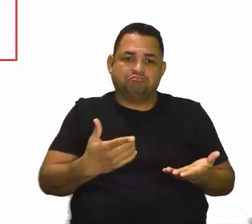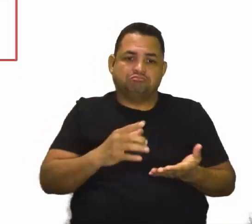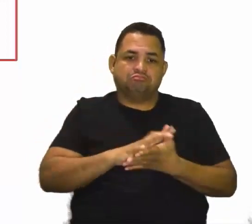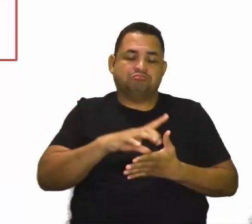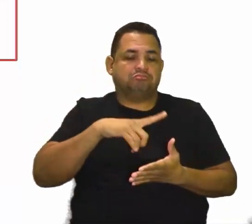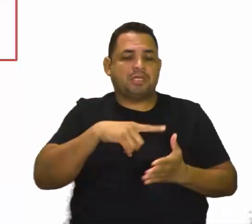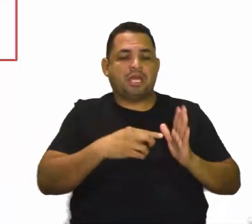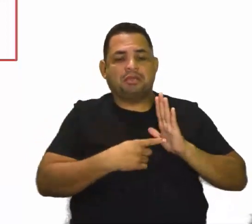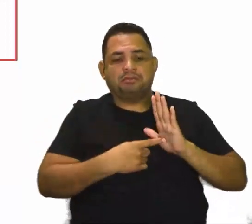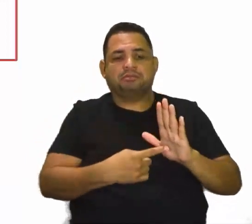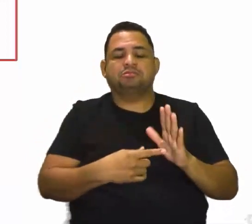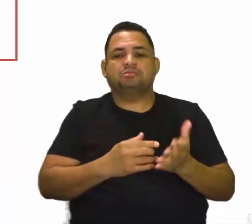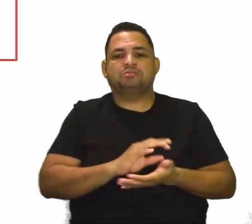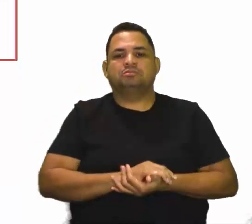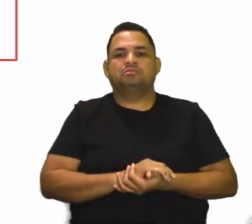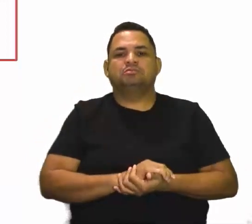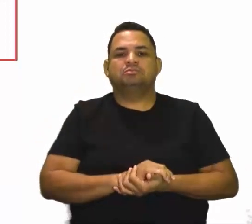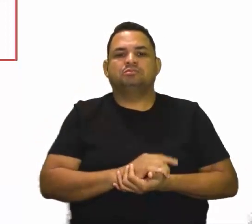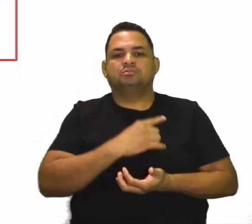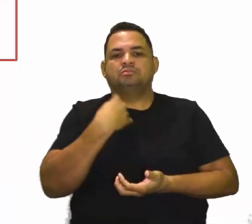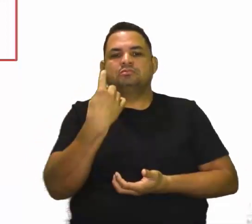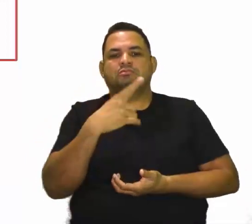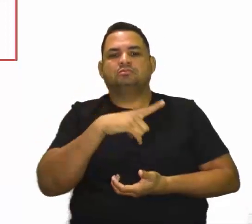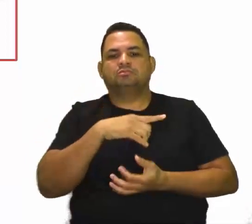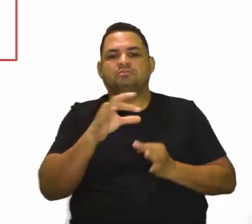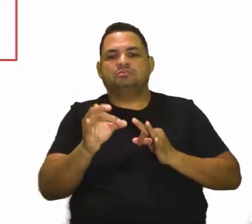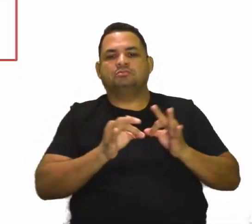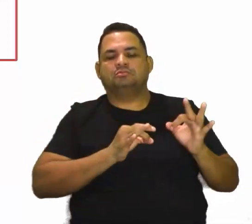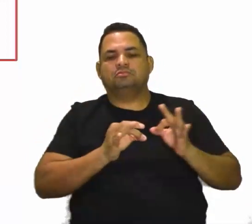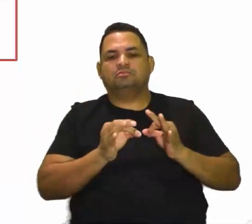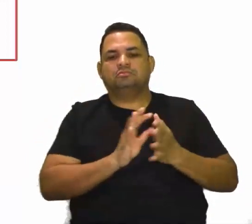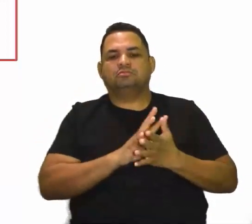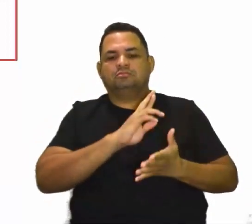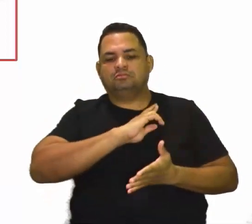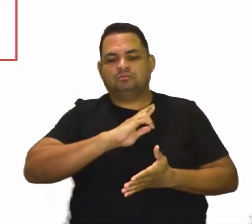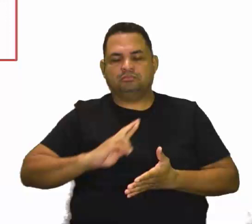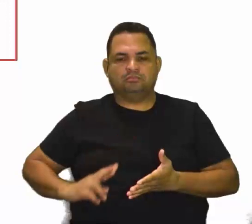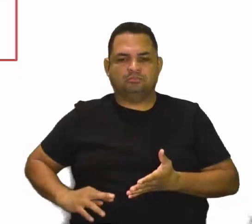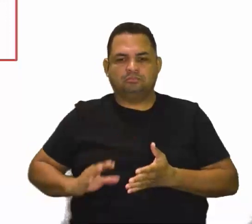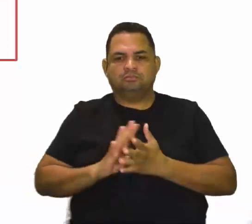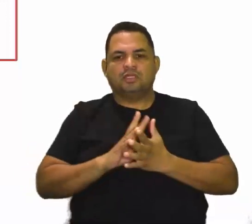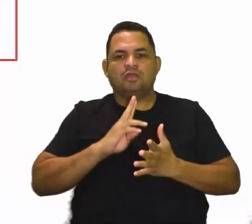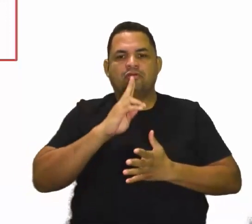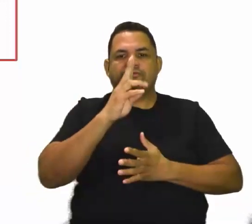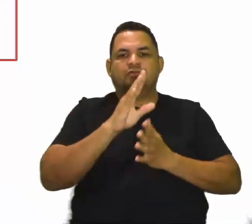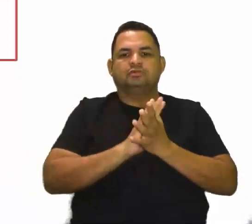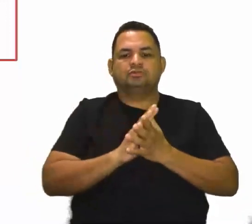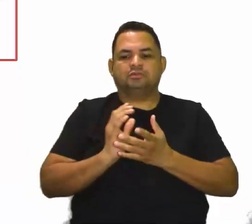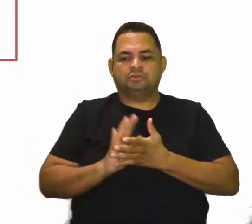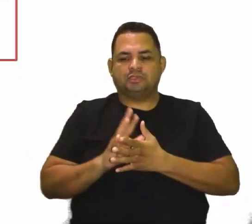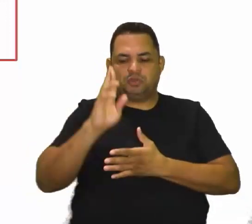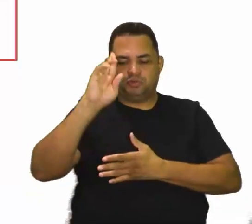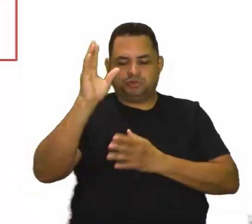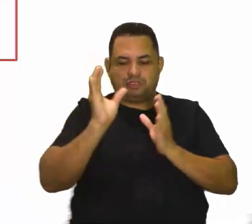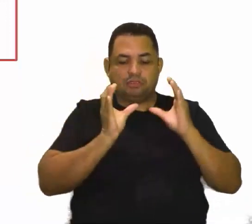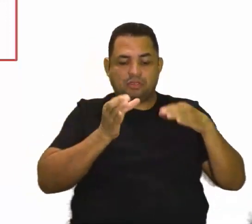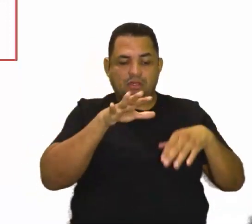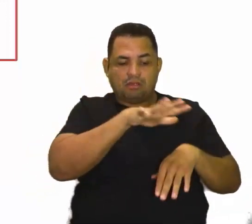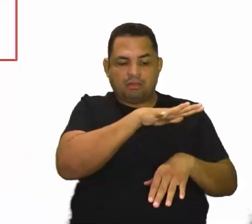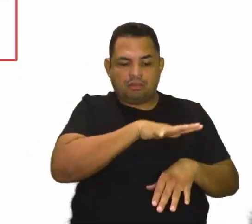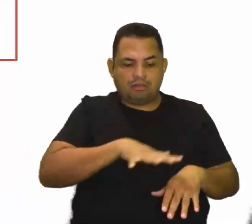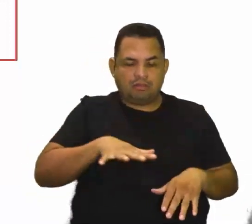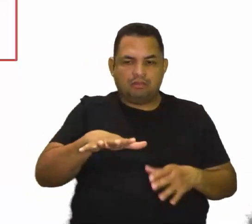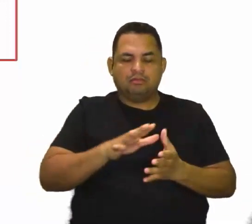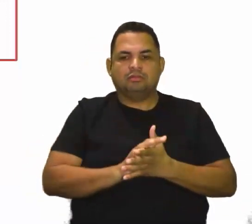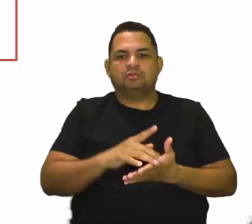ter representatividade. Nós temos a implantação da República, fortaleceu-se o poder dos chefes locais. Esses chefes locais